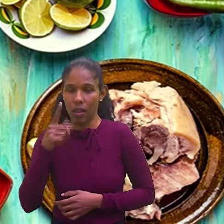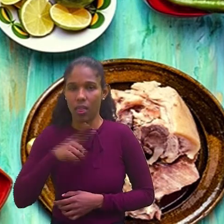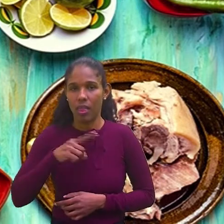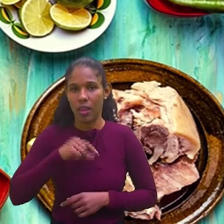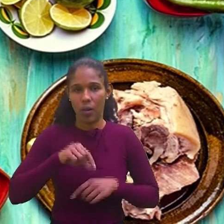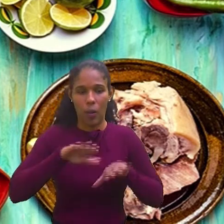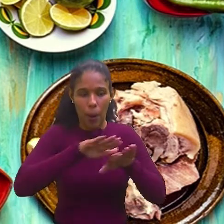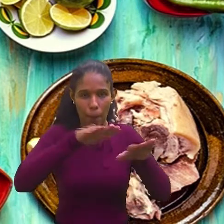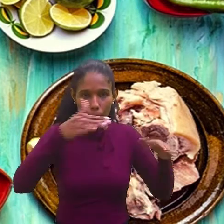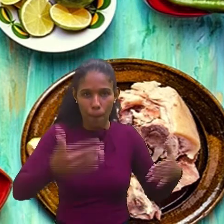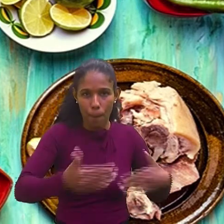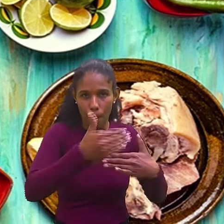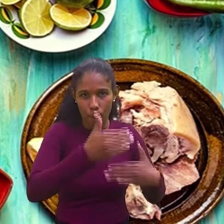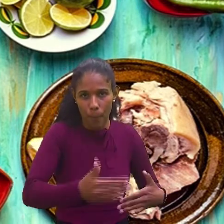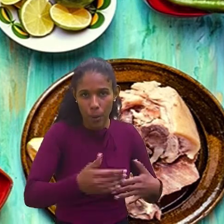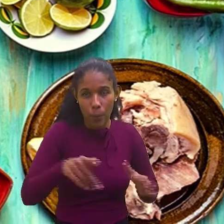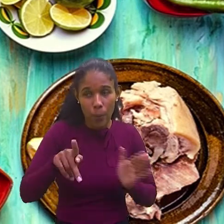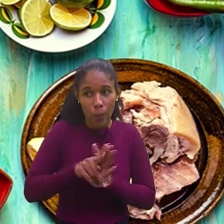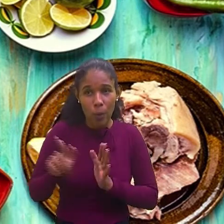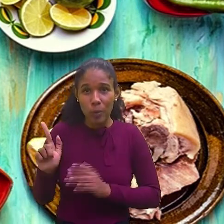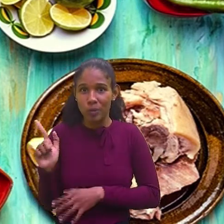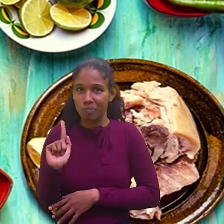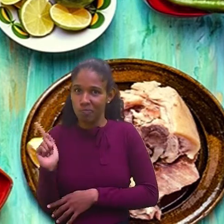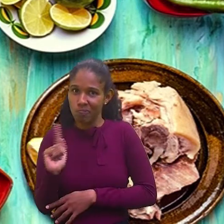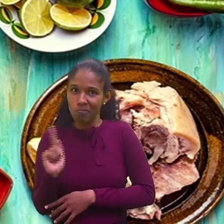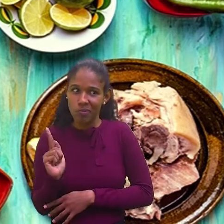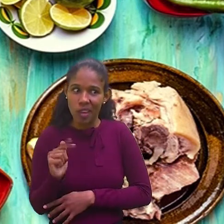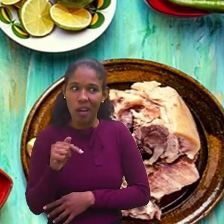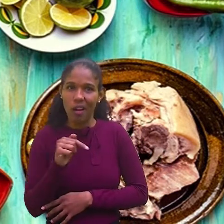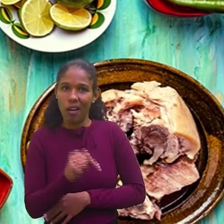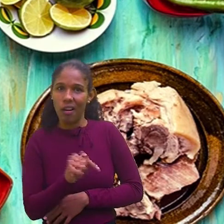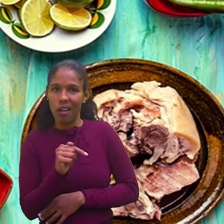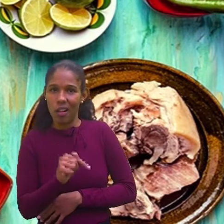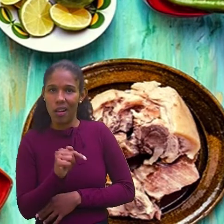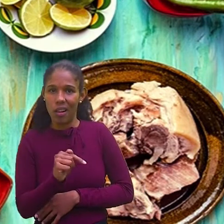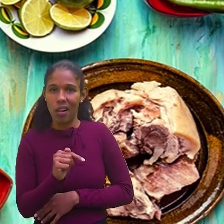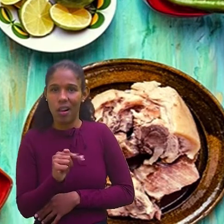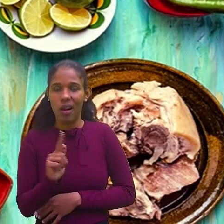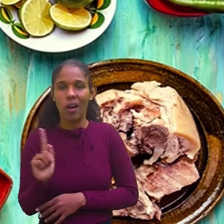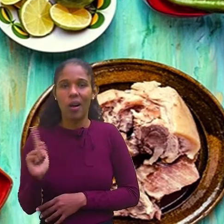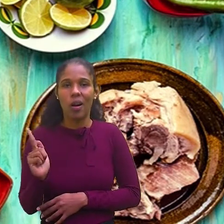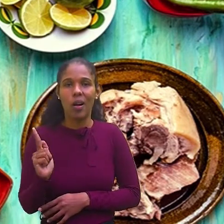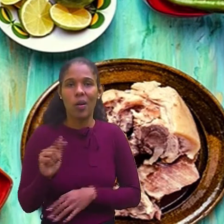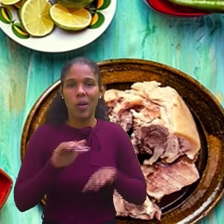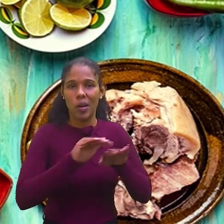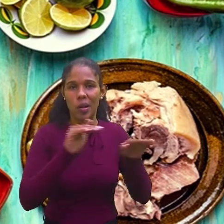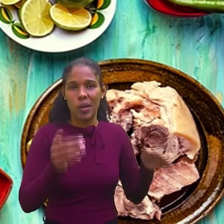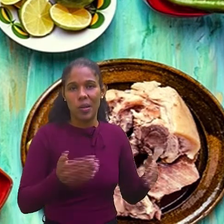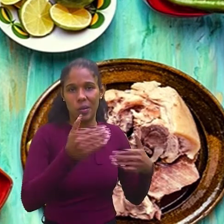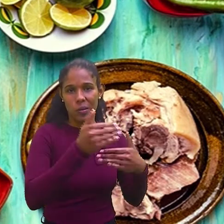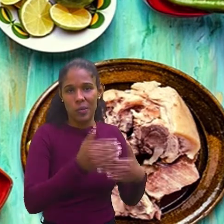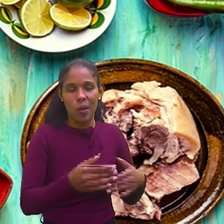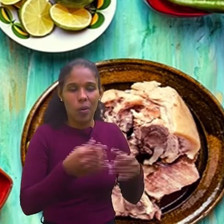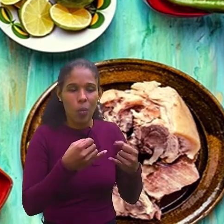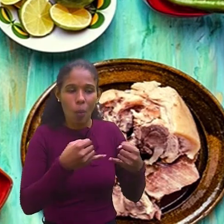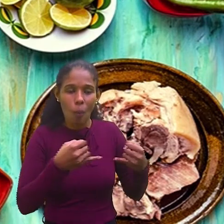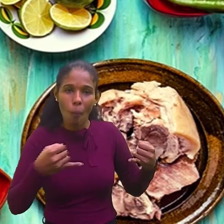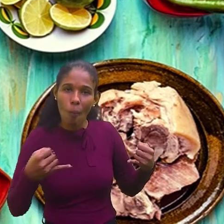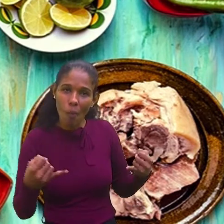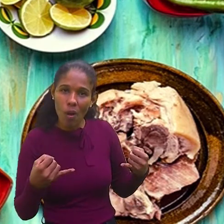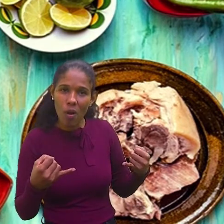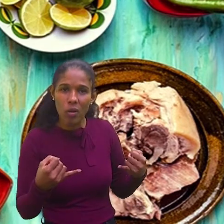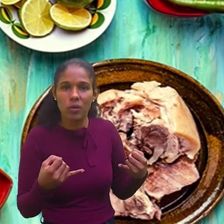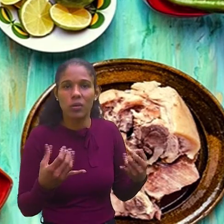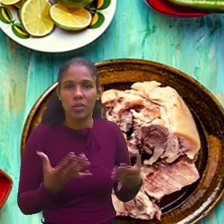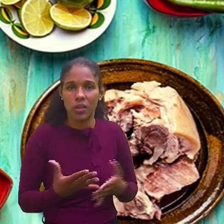goiano. Na maioria dos estados comem torta de frango. Em Goiás, a preferência é pelo empadão goiano. A massa é fininha na parte de baixo